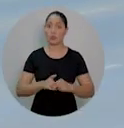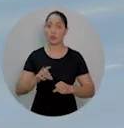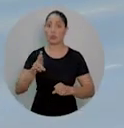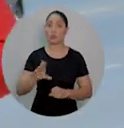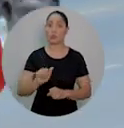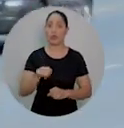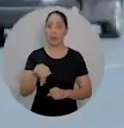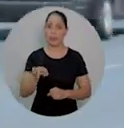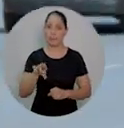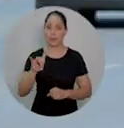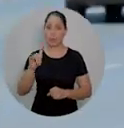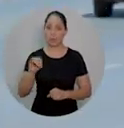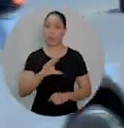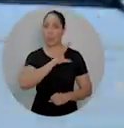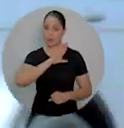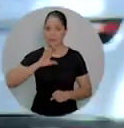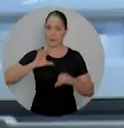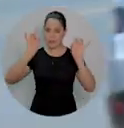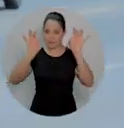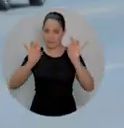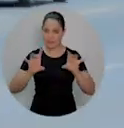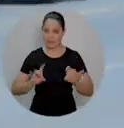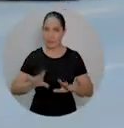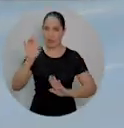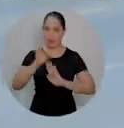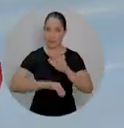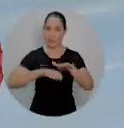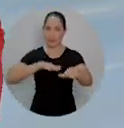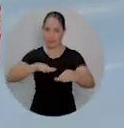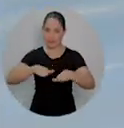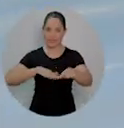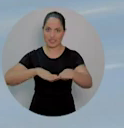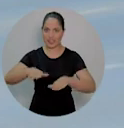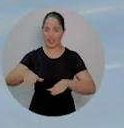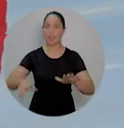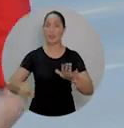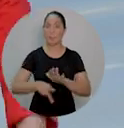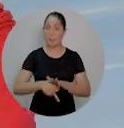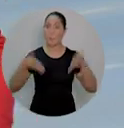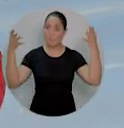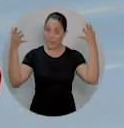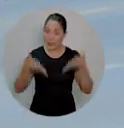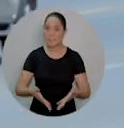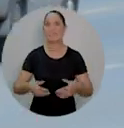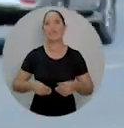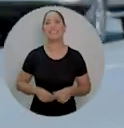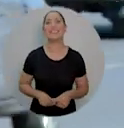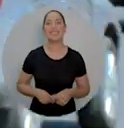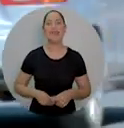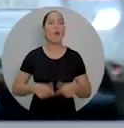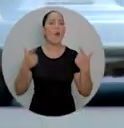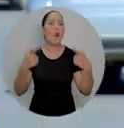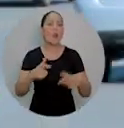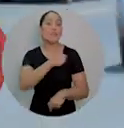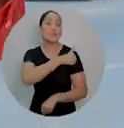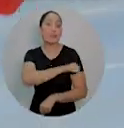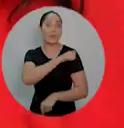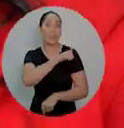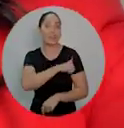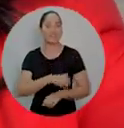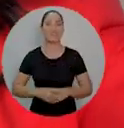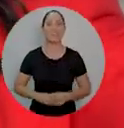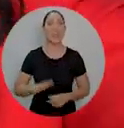ele que é presidente da Comissão Especial de Direito de Trânsito, para participar conosco neste OAB Entrevista. Ele está direto do Rio de